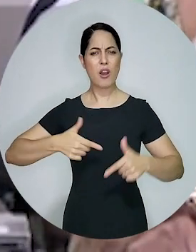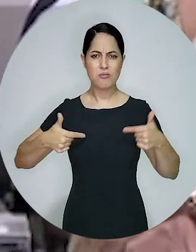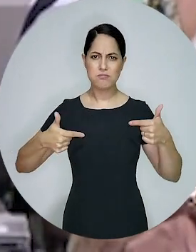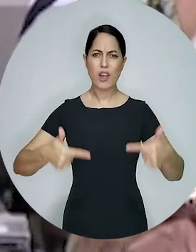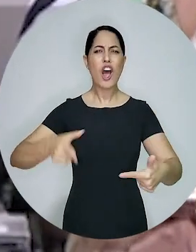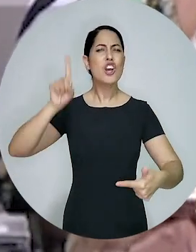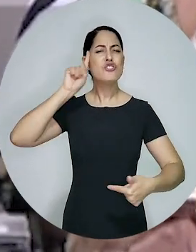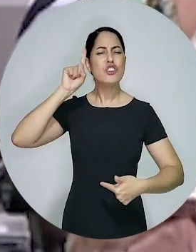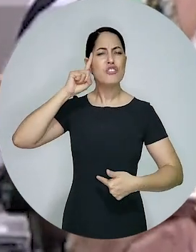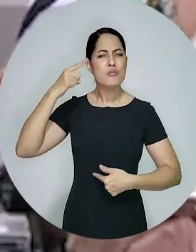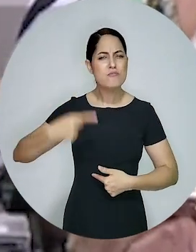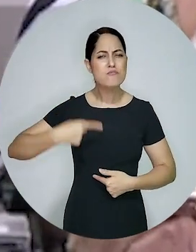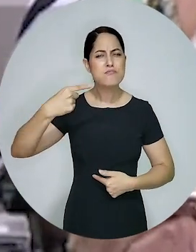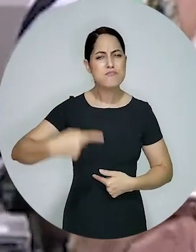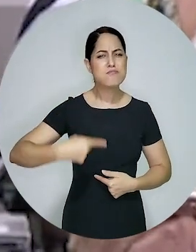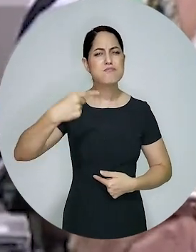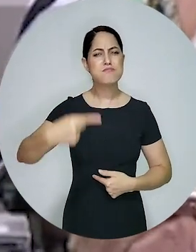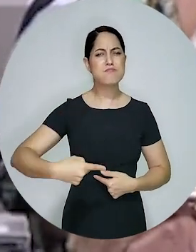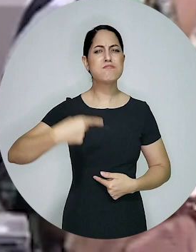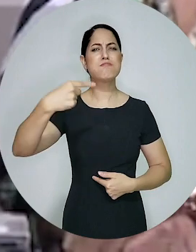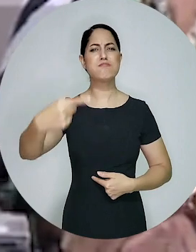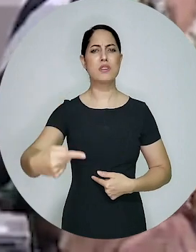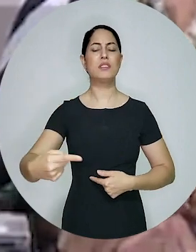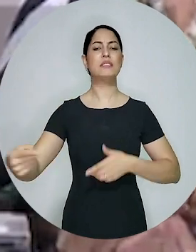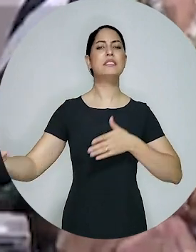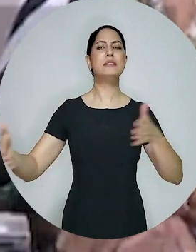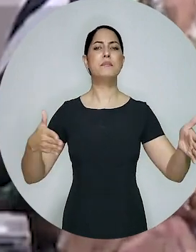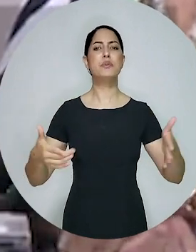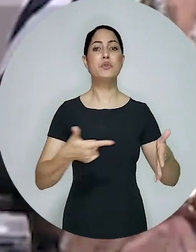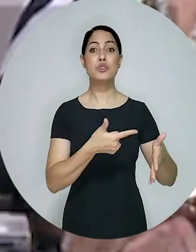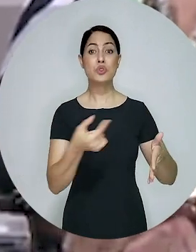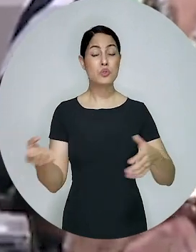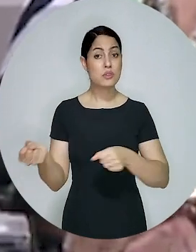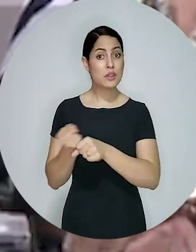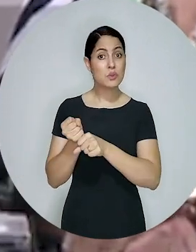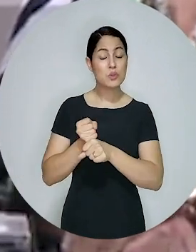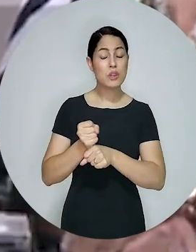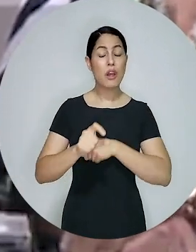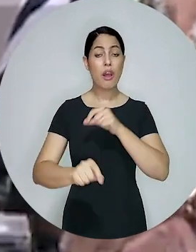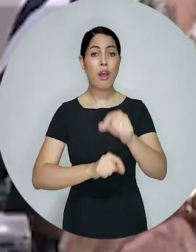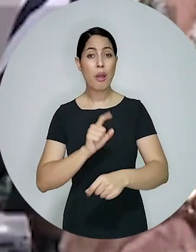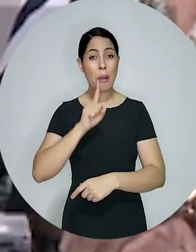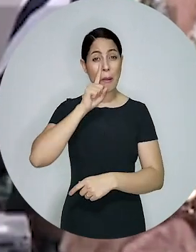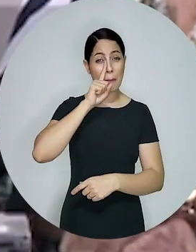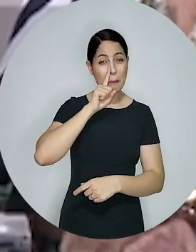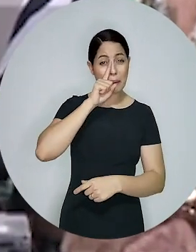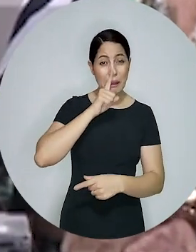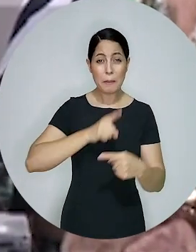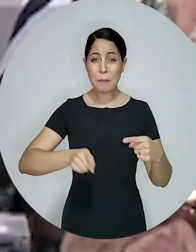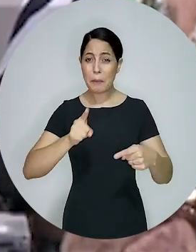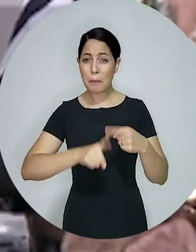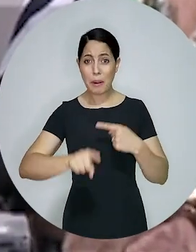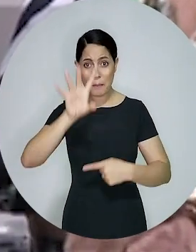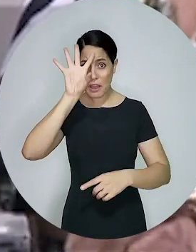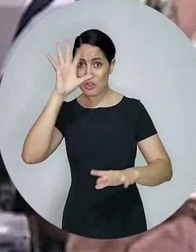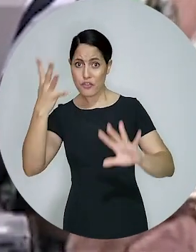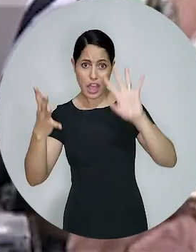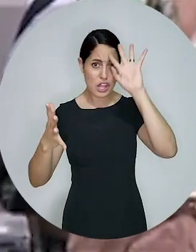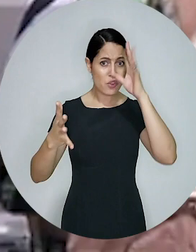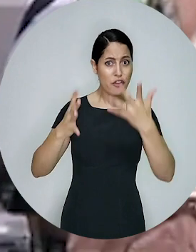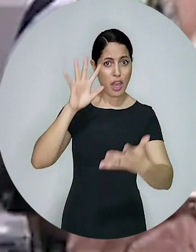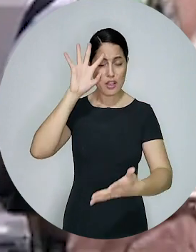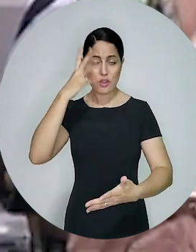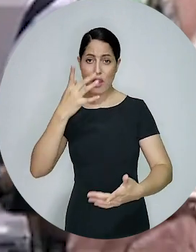seu cotidiano nesses 200 anos, que é enfrentar crises. Então, o que é esse